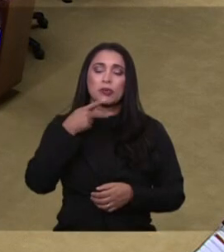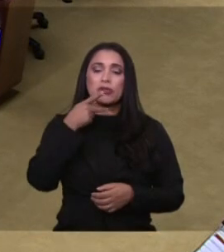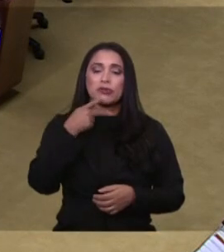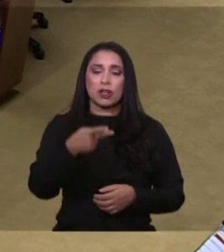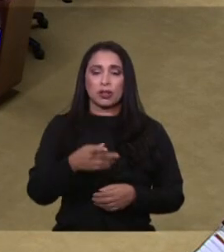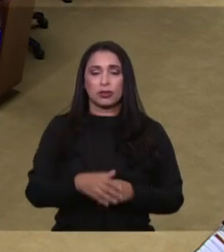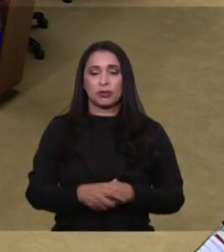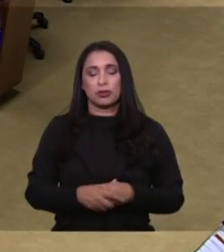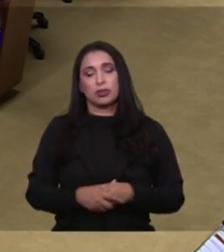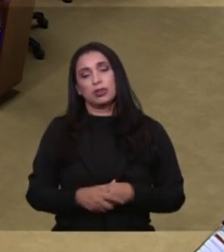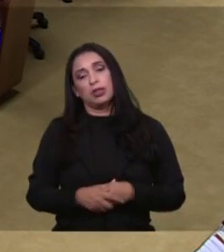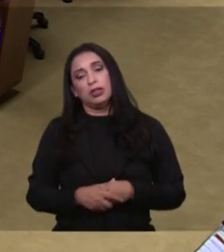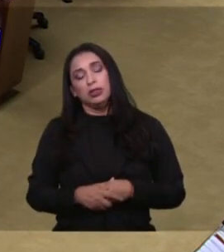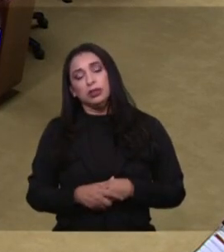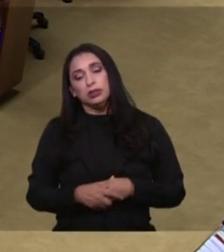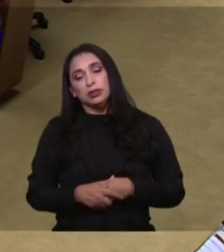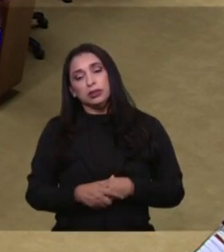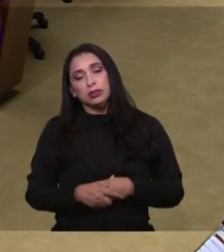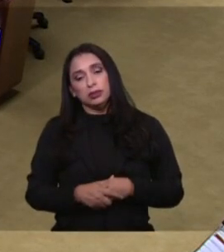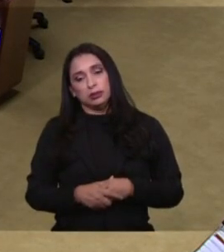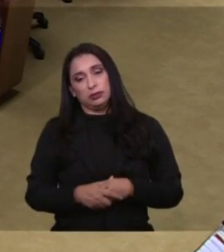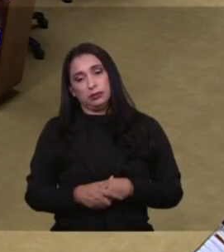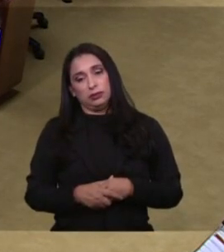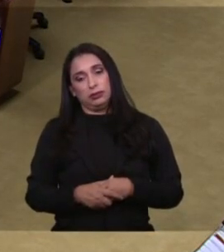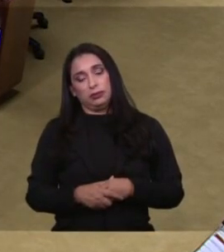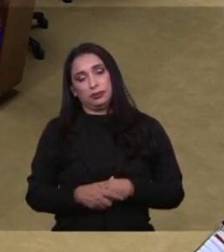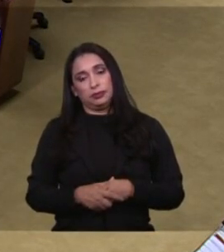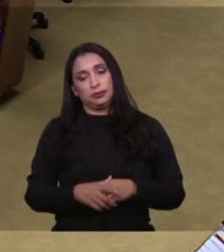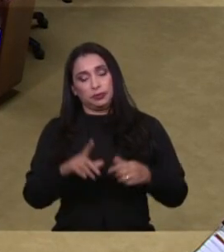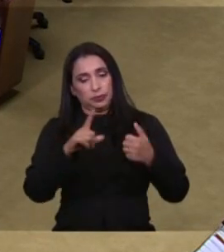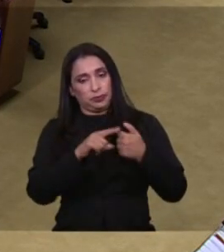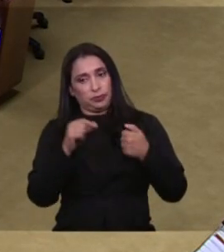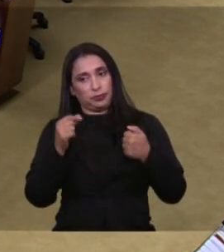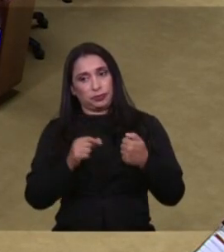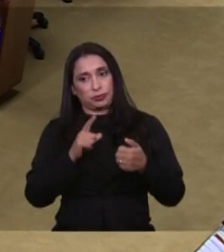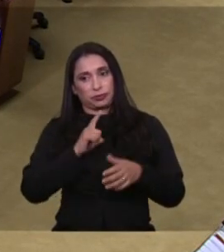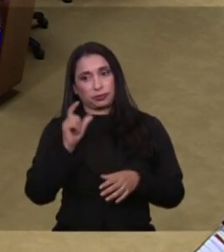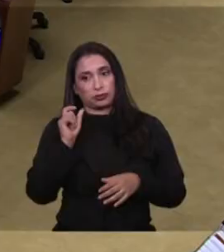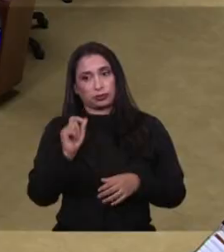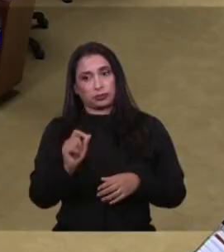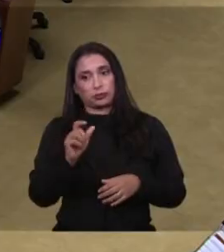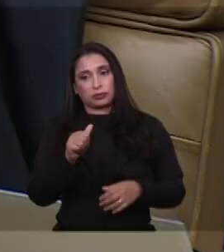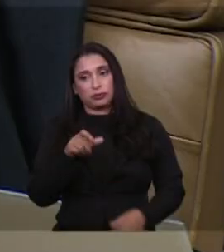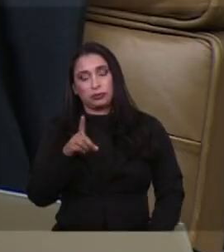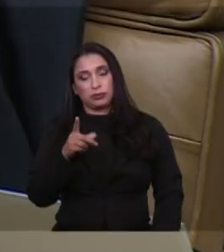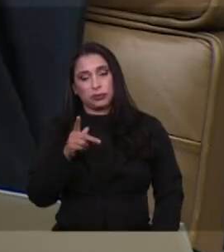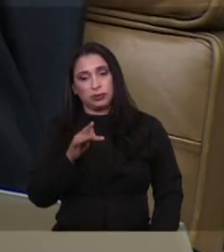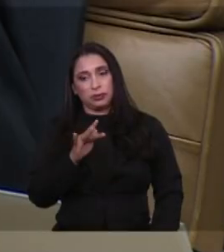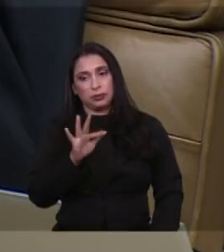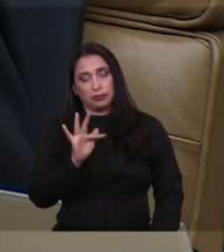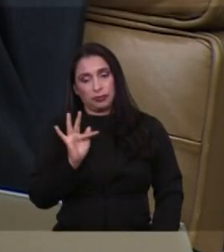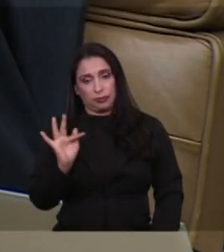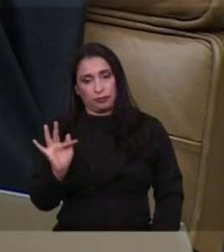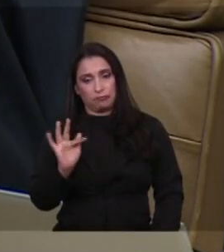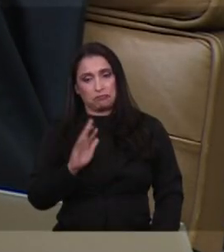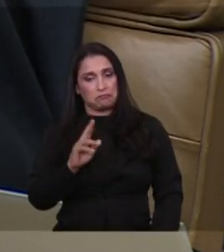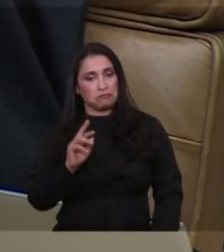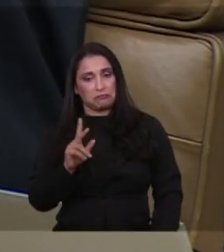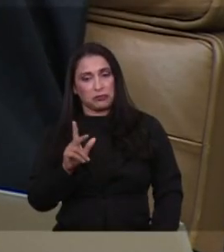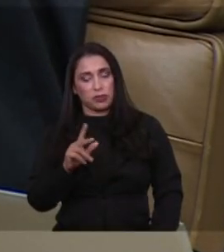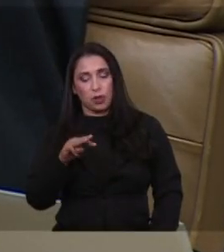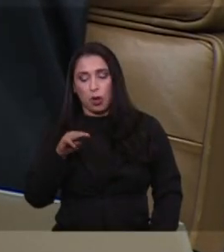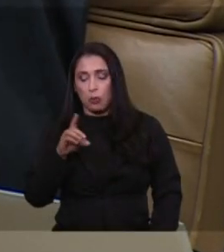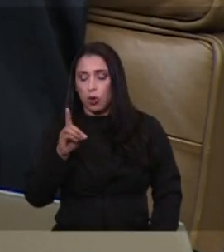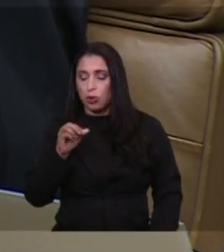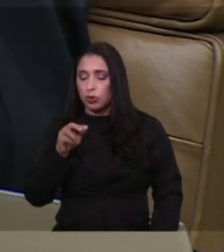para ponderar. Eu acho que o que se teve na parte dispositiva da DPF nem seria uma